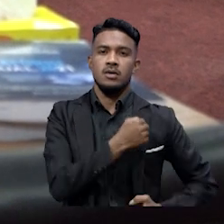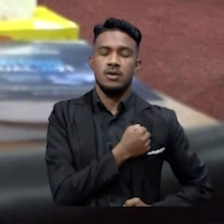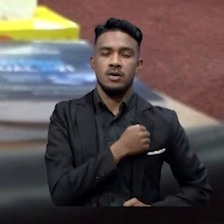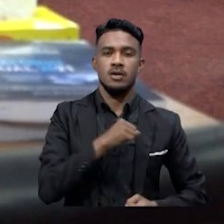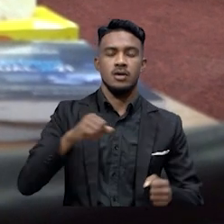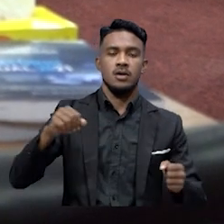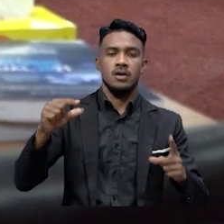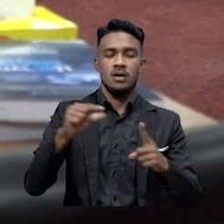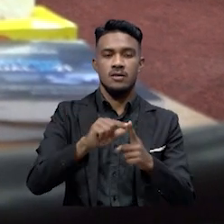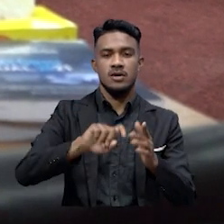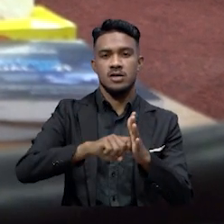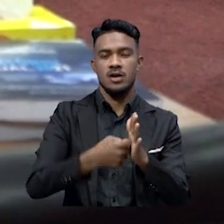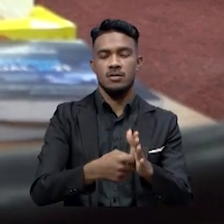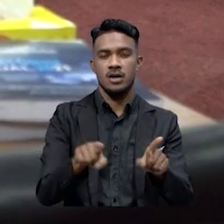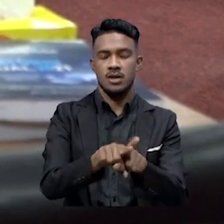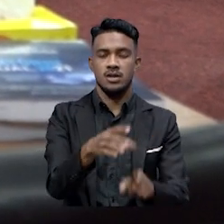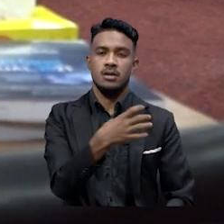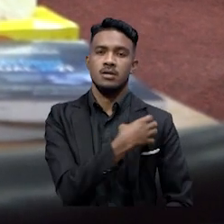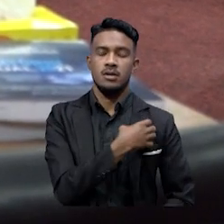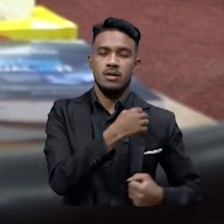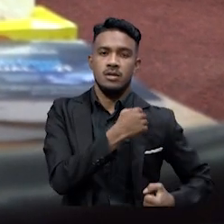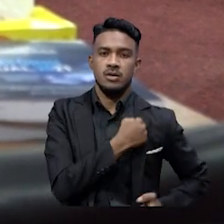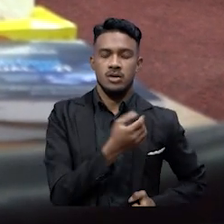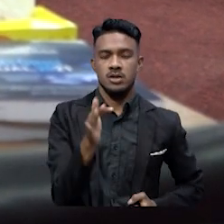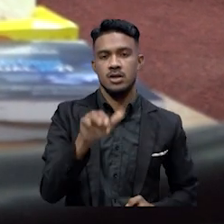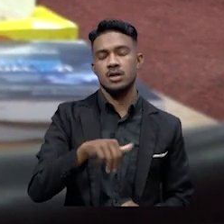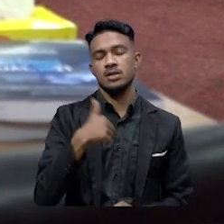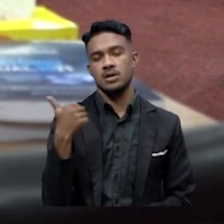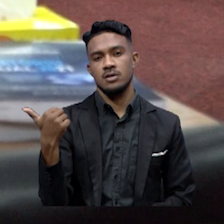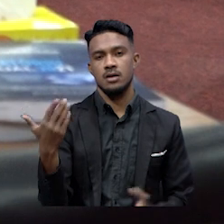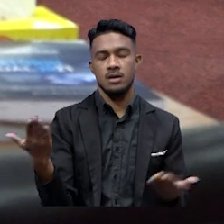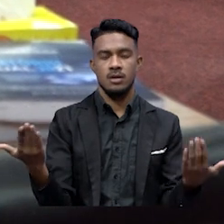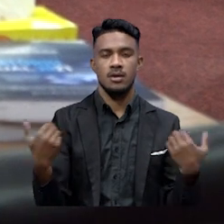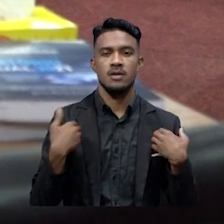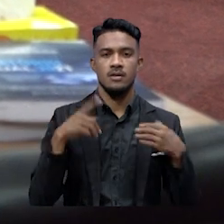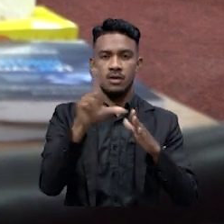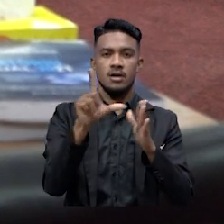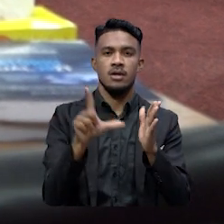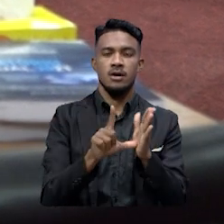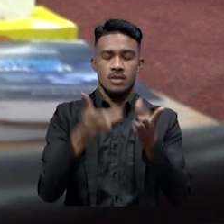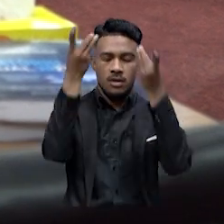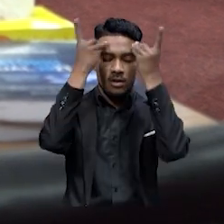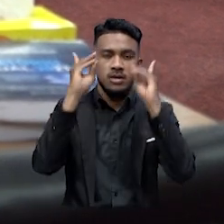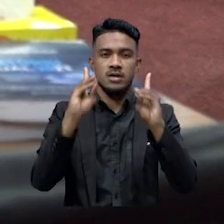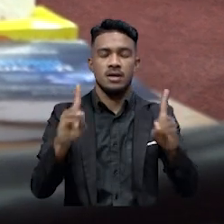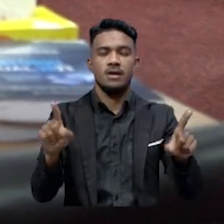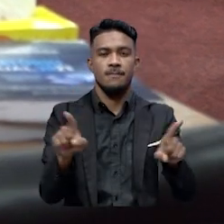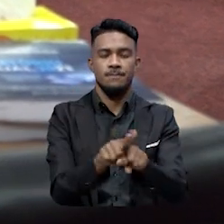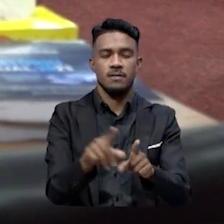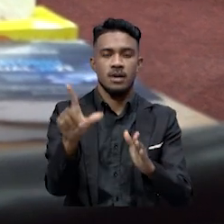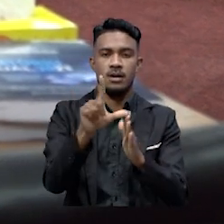makne PNTL ho força segurança selectan nebe lei maxe disiri lei